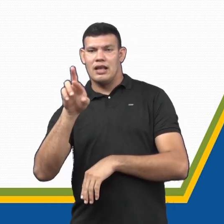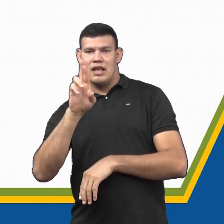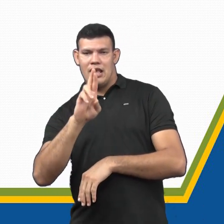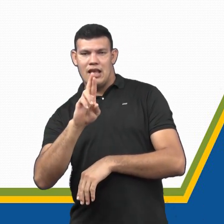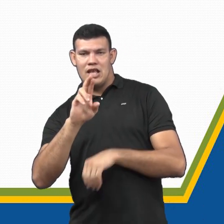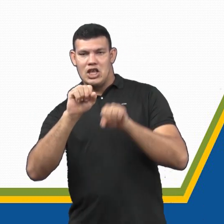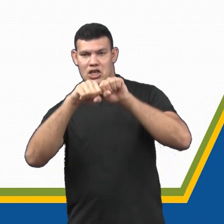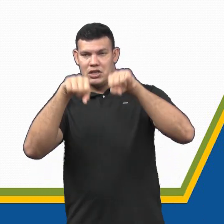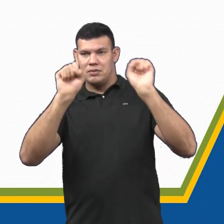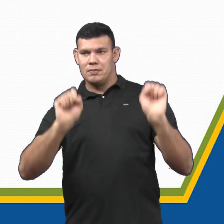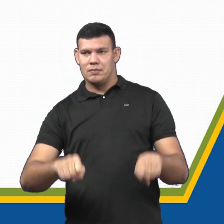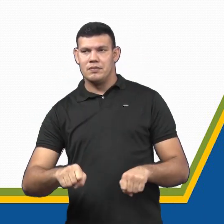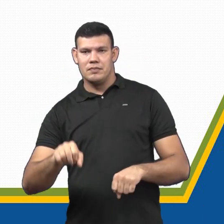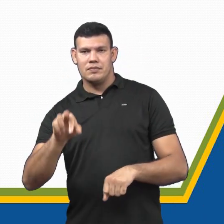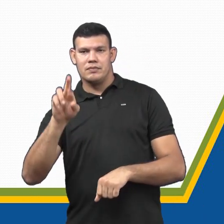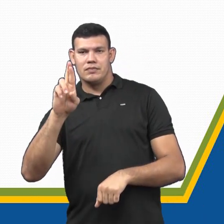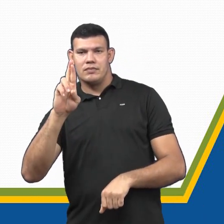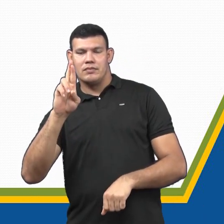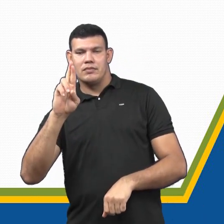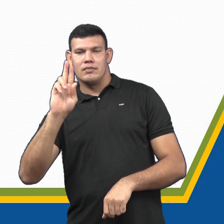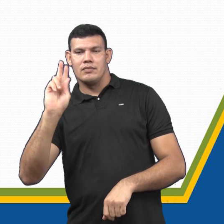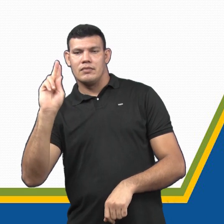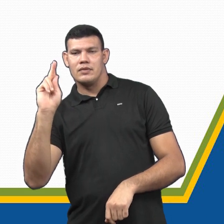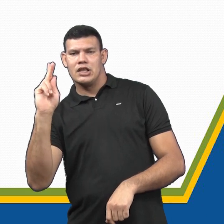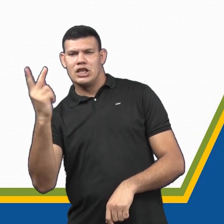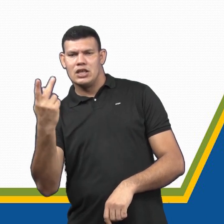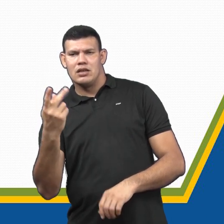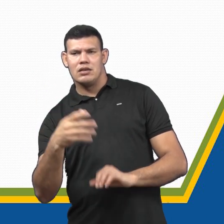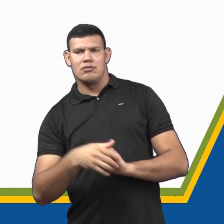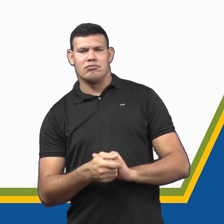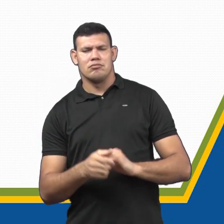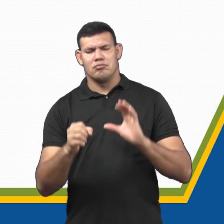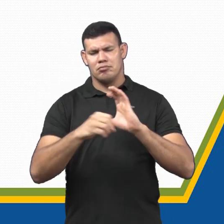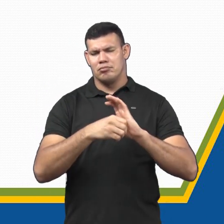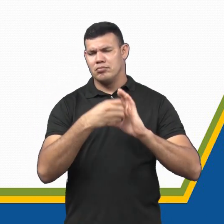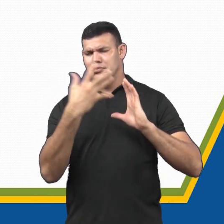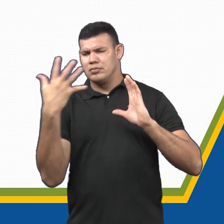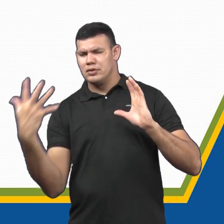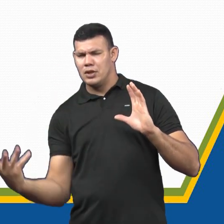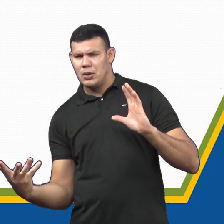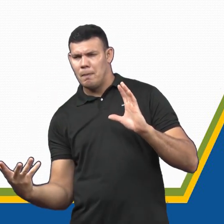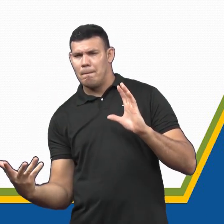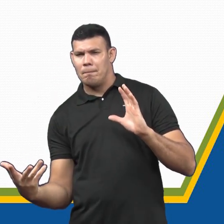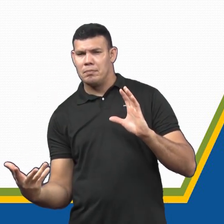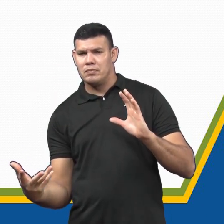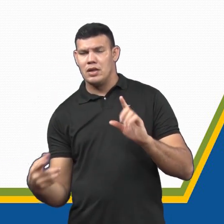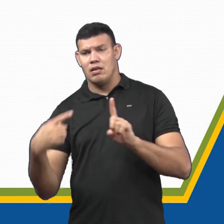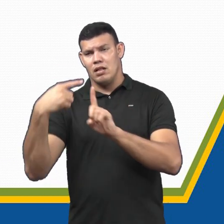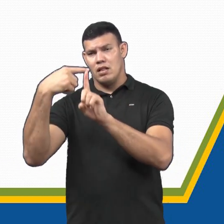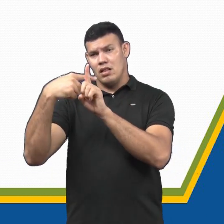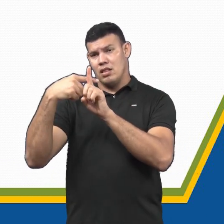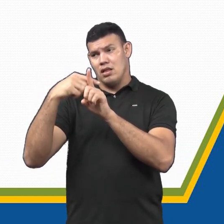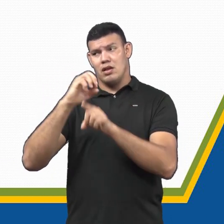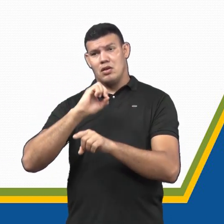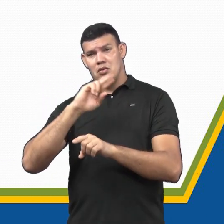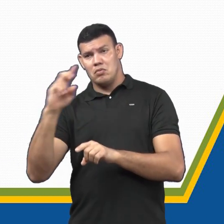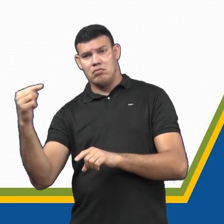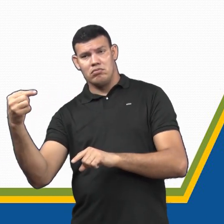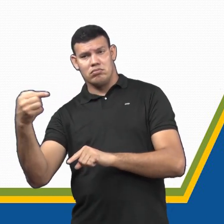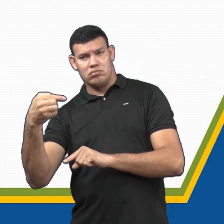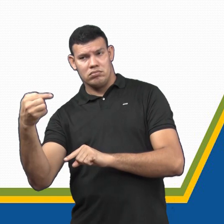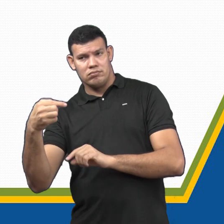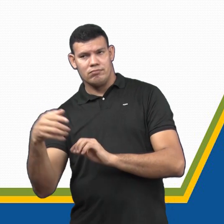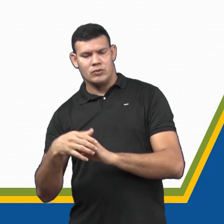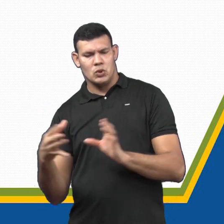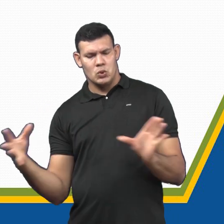ou fator RH. Ele vai nos ajudar a caracterizar o sangue em positivo e negativo. E a gente